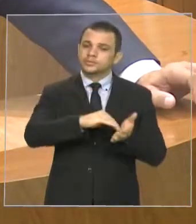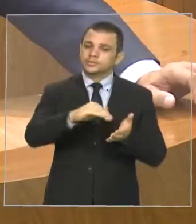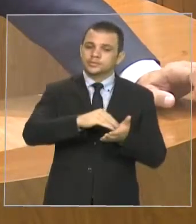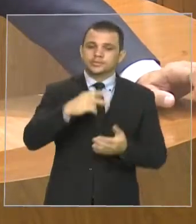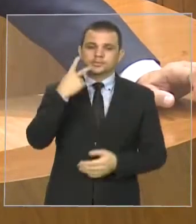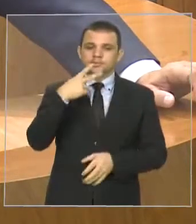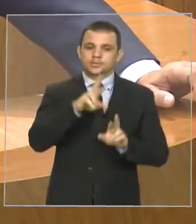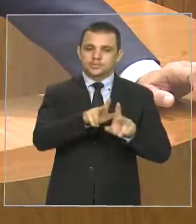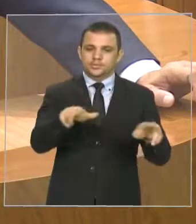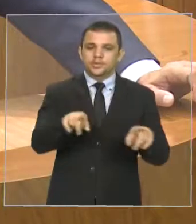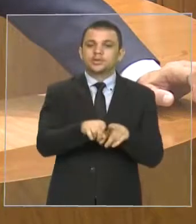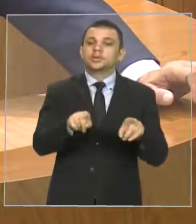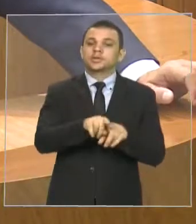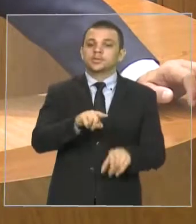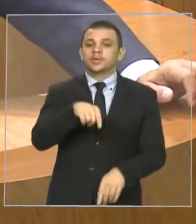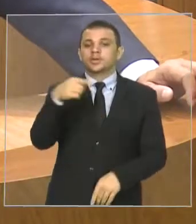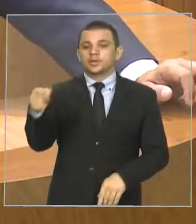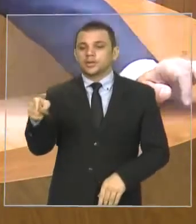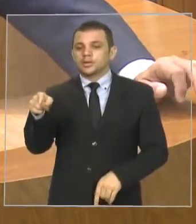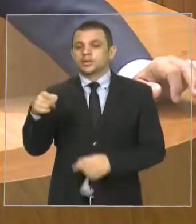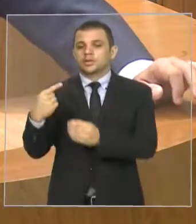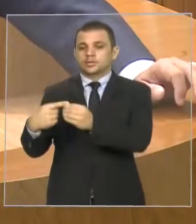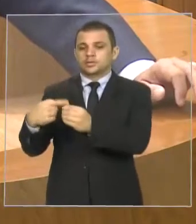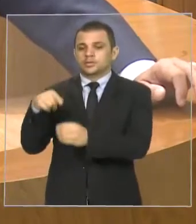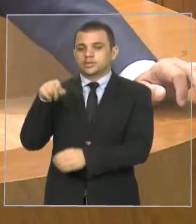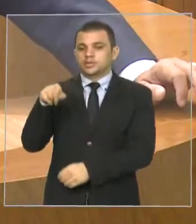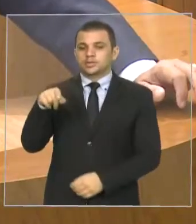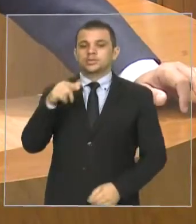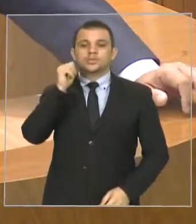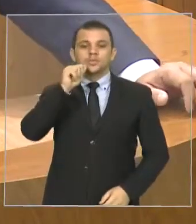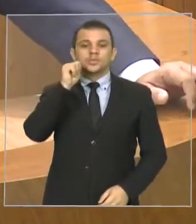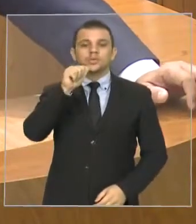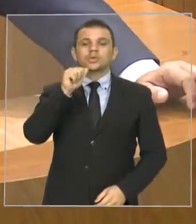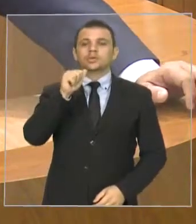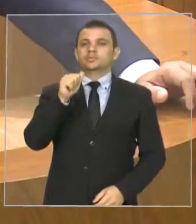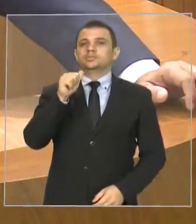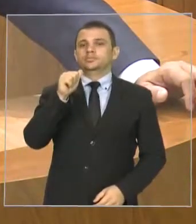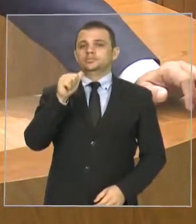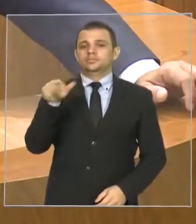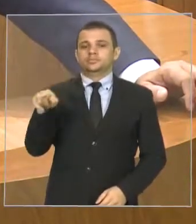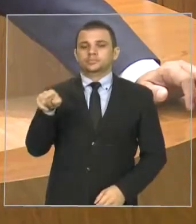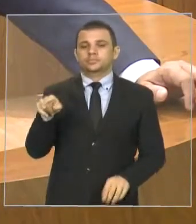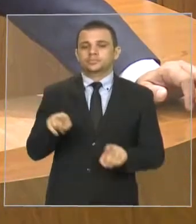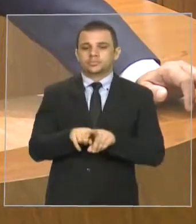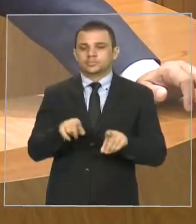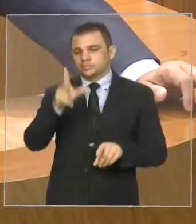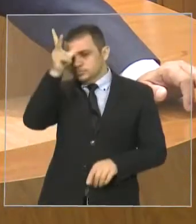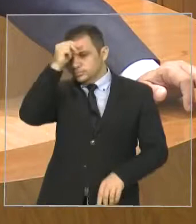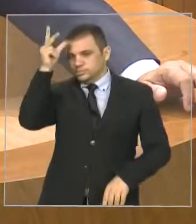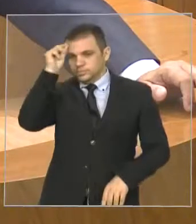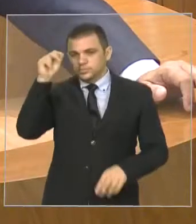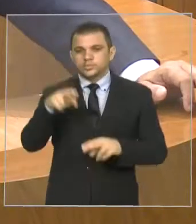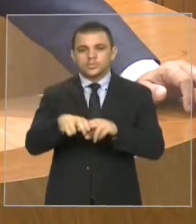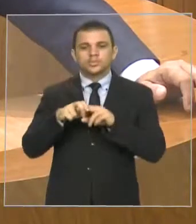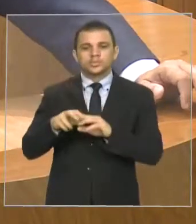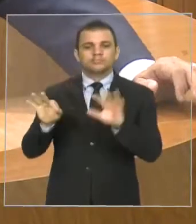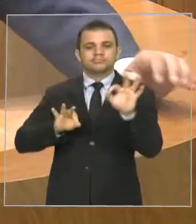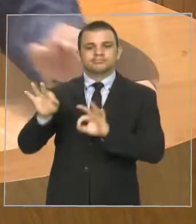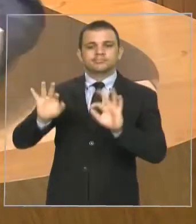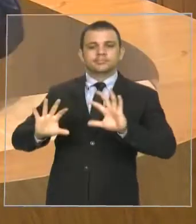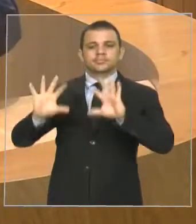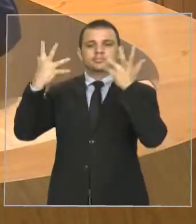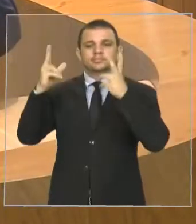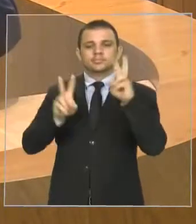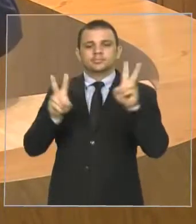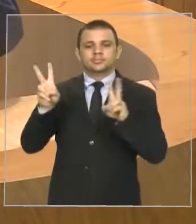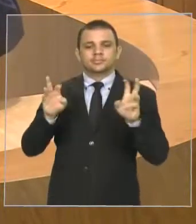prefeito de governador acha pelo brilhantismo em participarem efetivamente do carnaval em